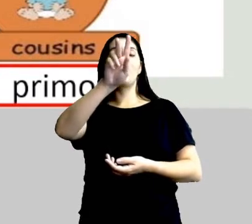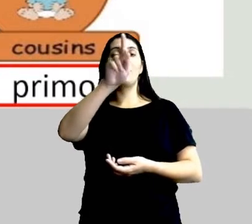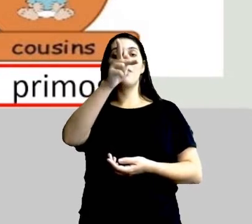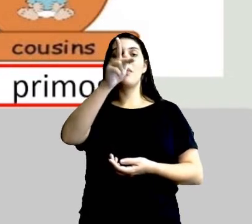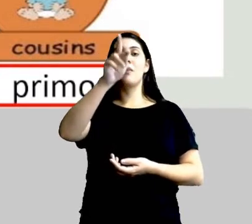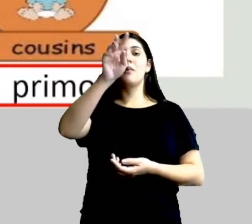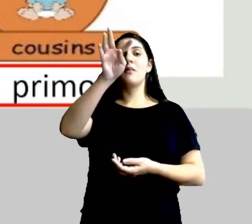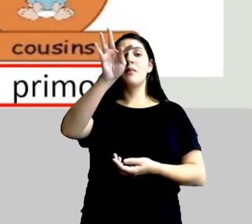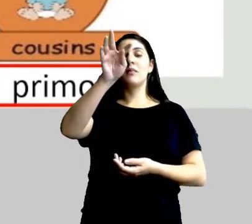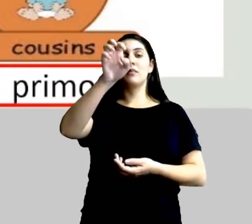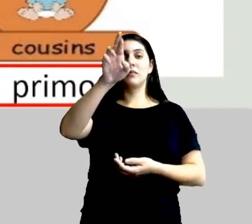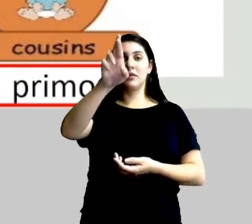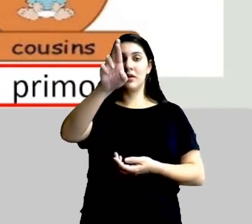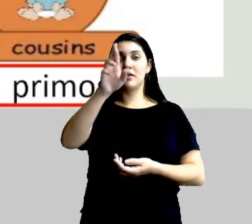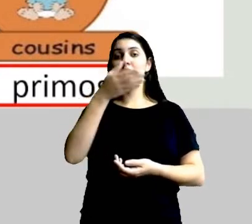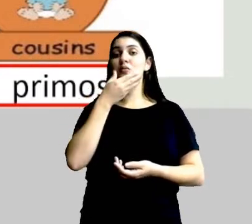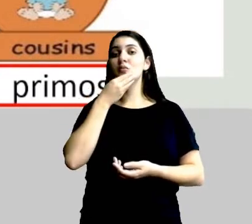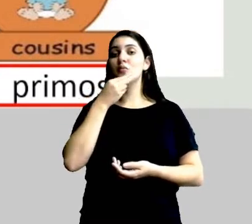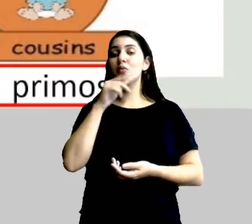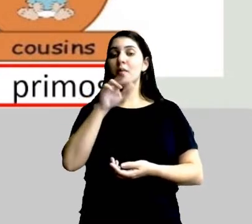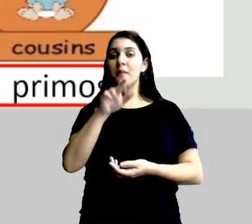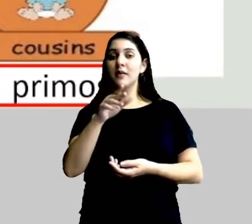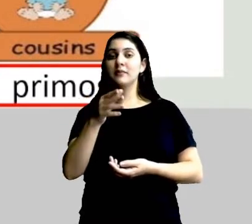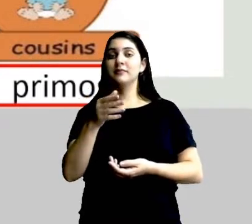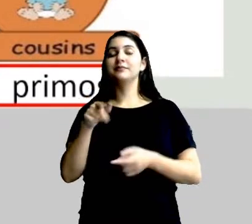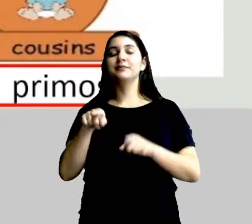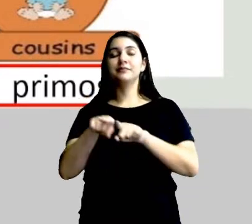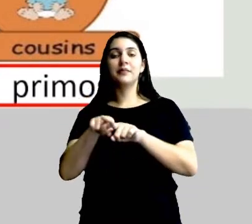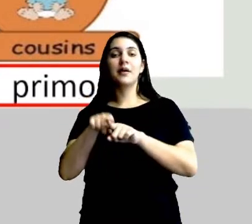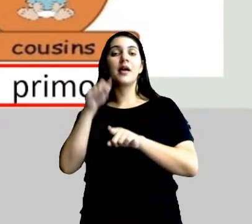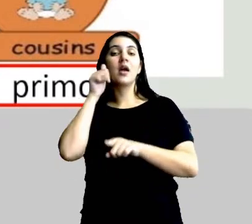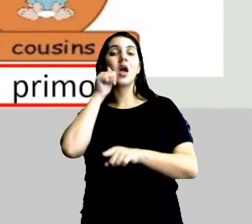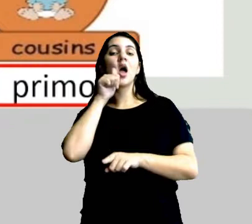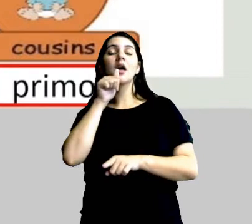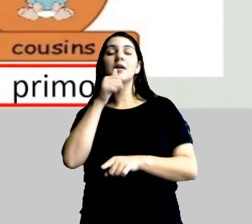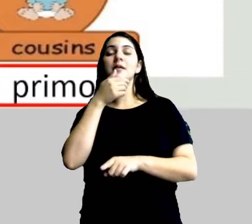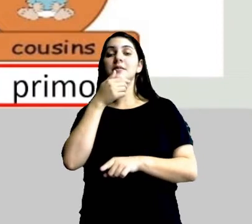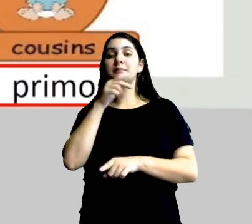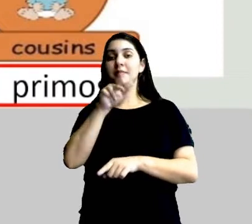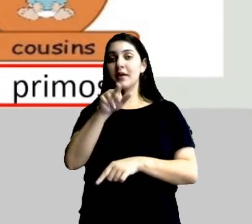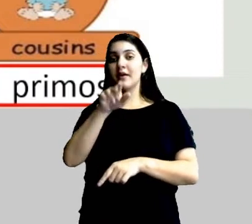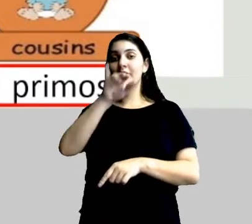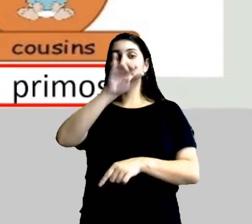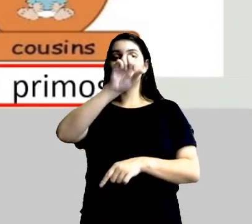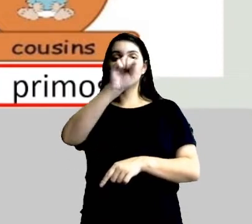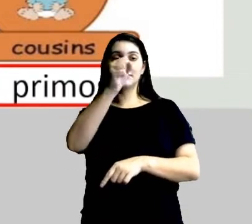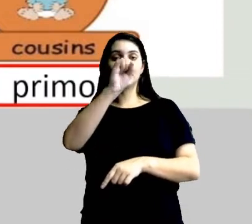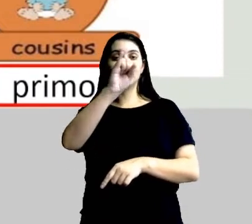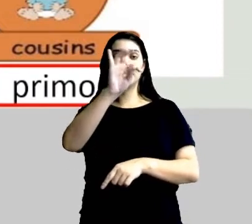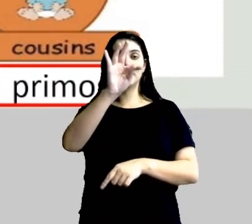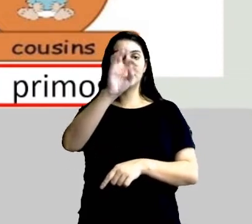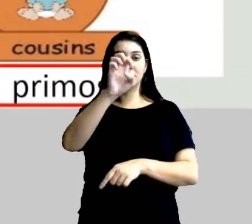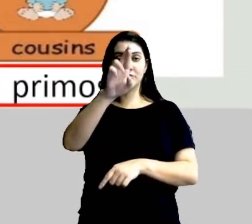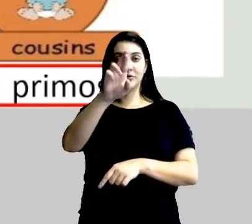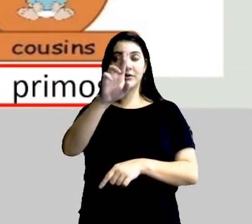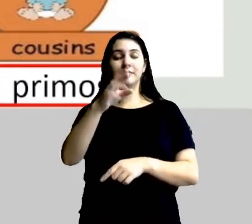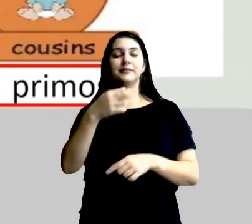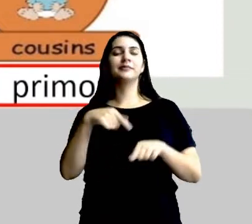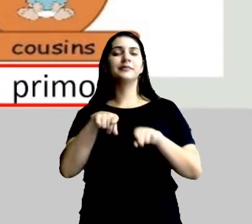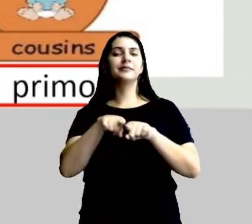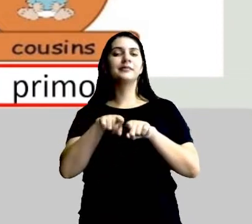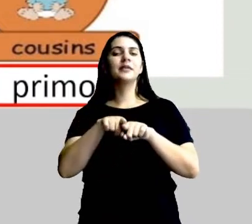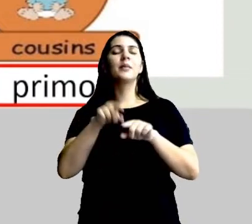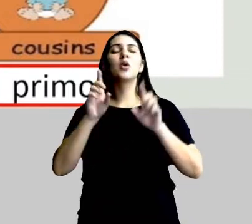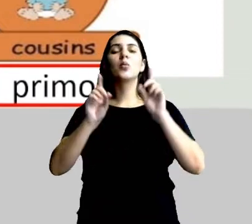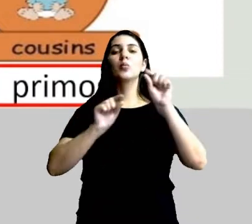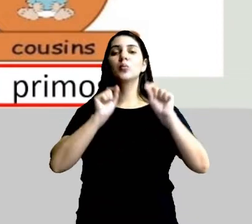Então, brother é o irmão. Sister é a irmã. Do lado, a gente tem primo, ou primos,